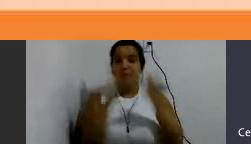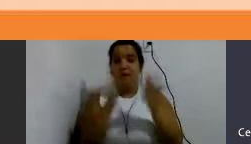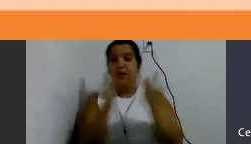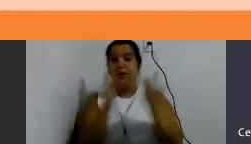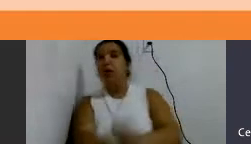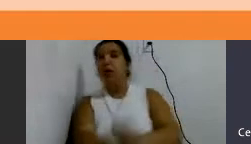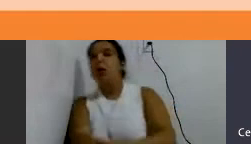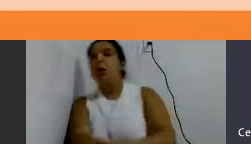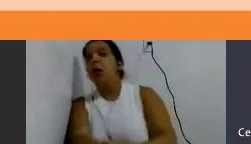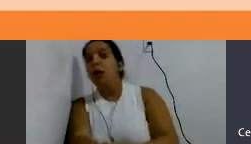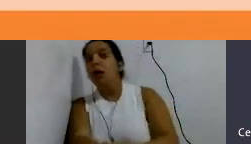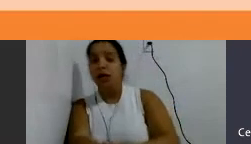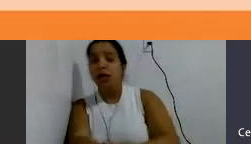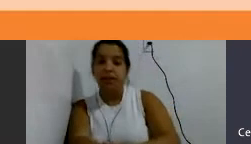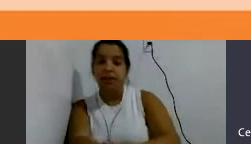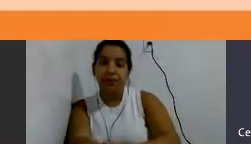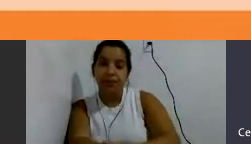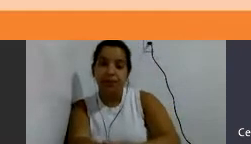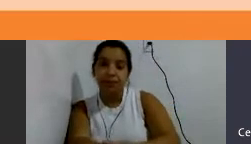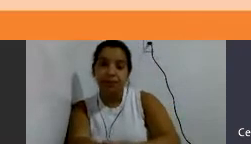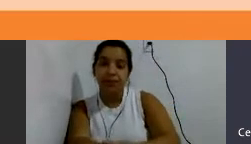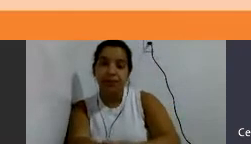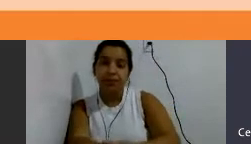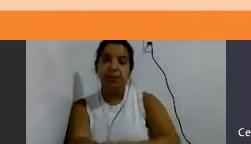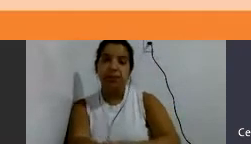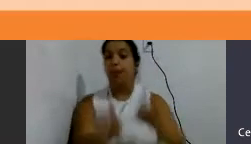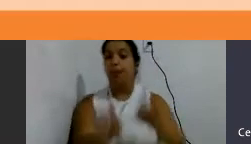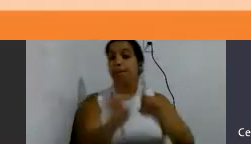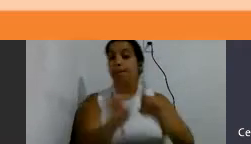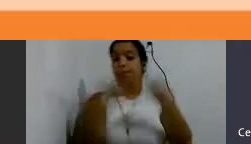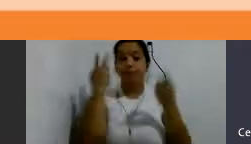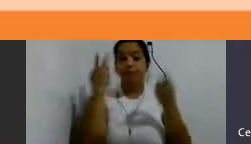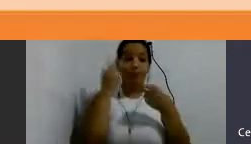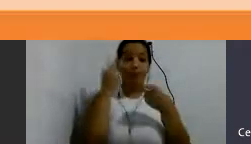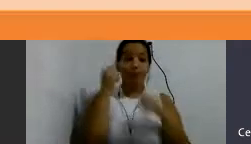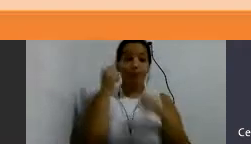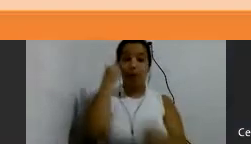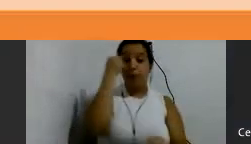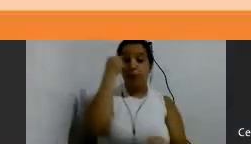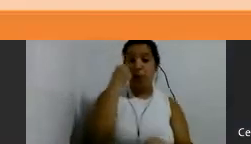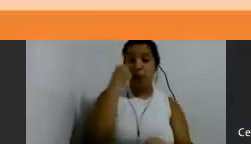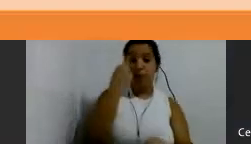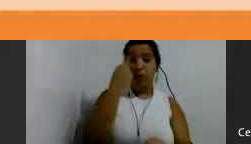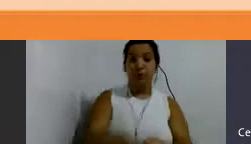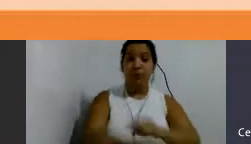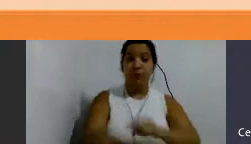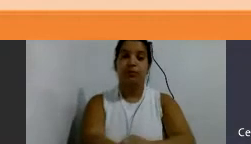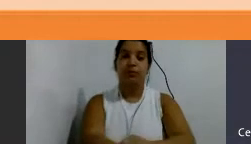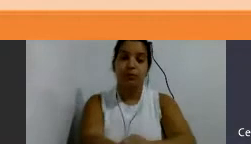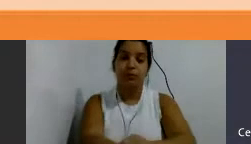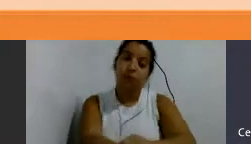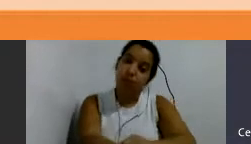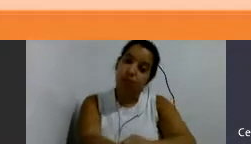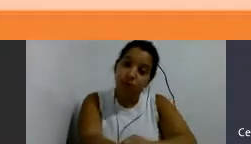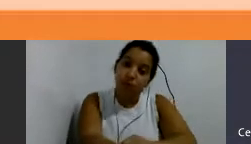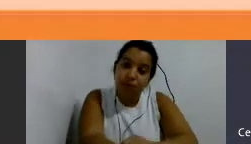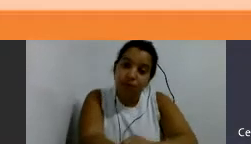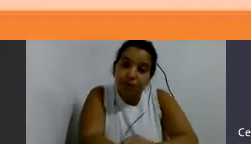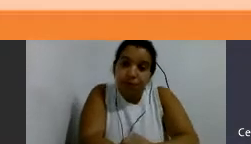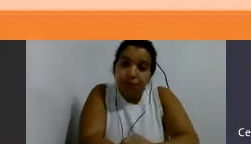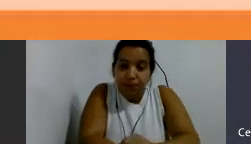Então, onde ele pica, a gente tem esse sinal. Só que é comum na região ocular. Então, a gente tem essa